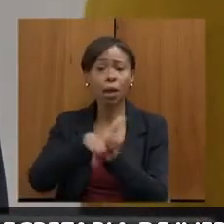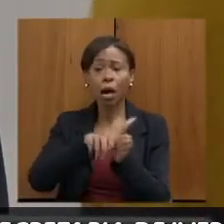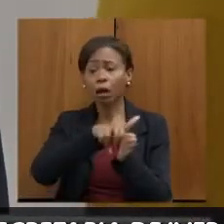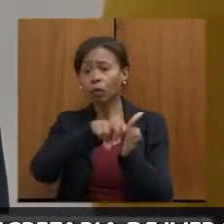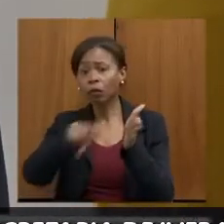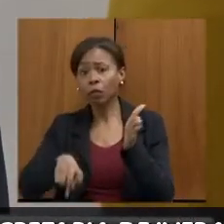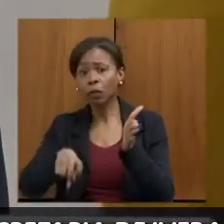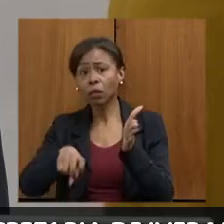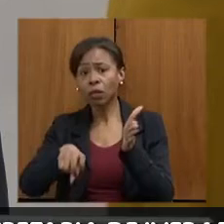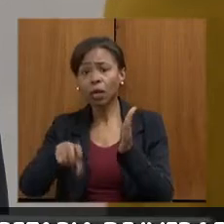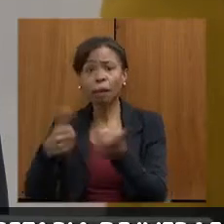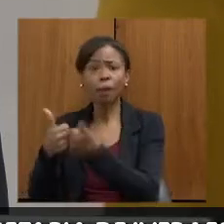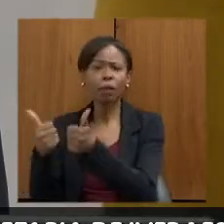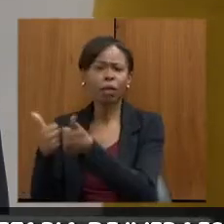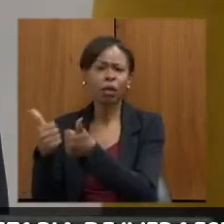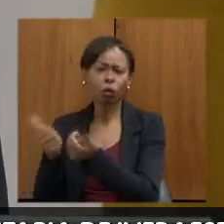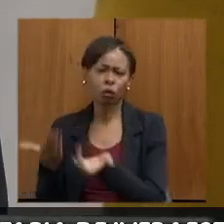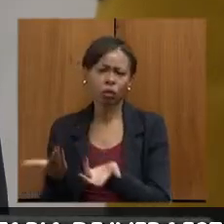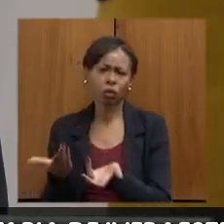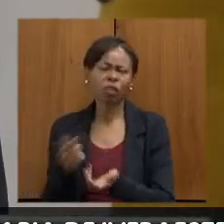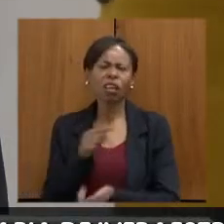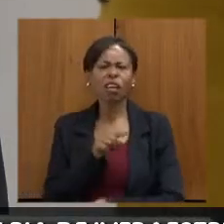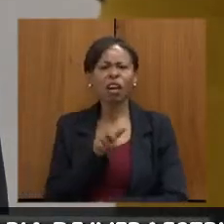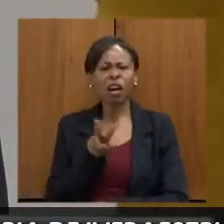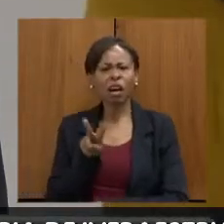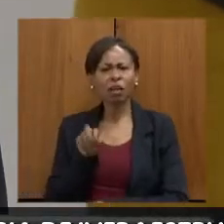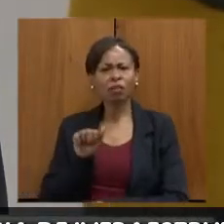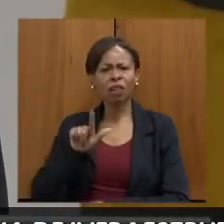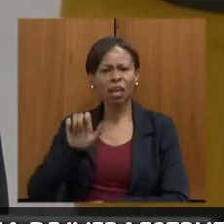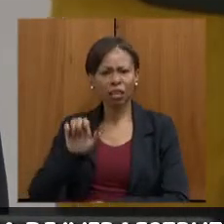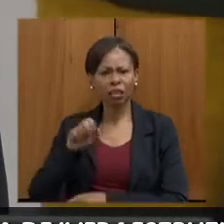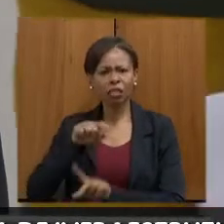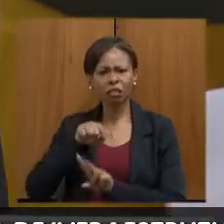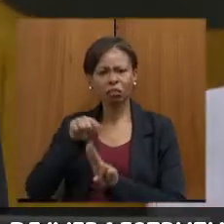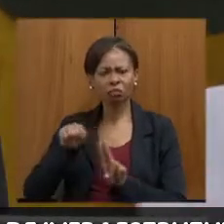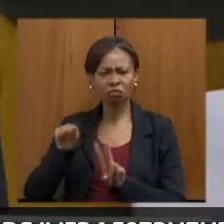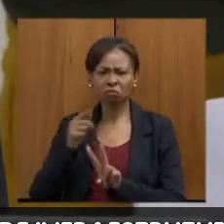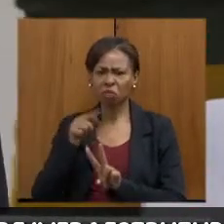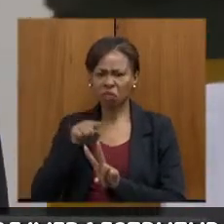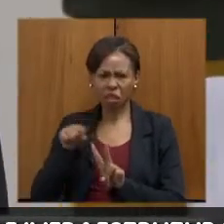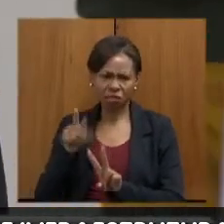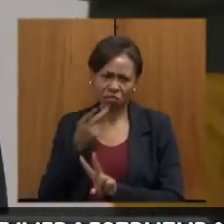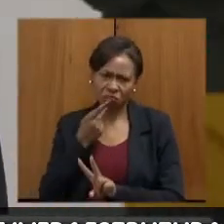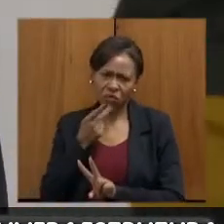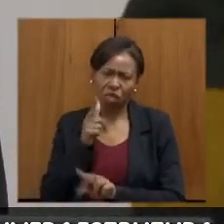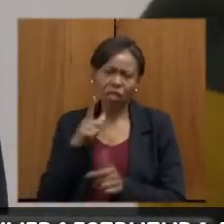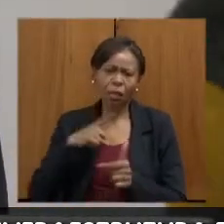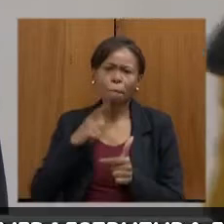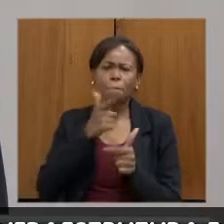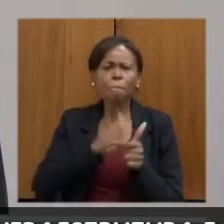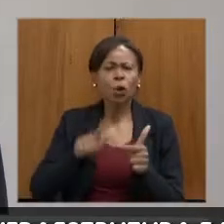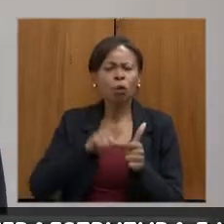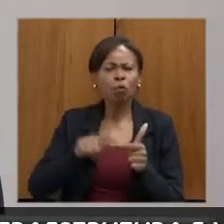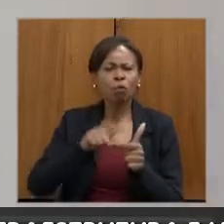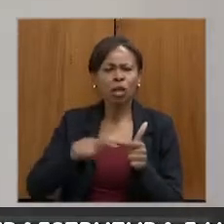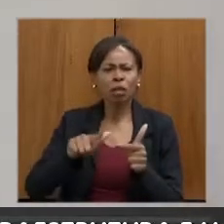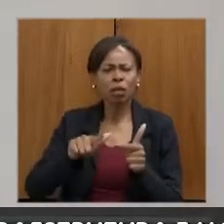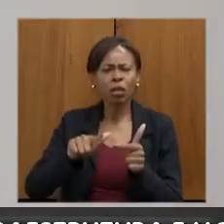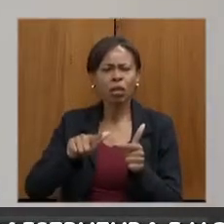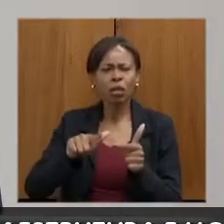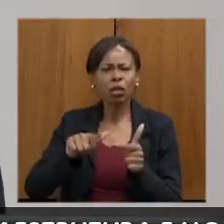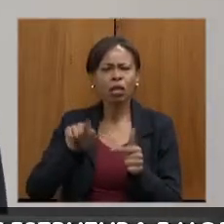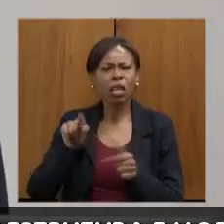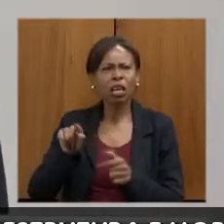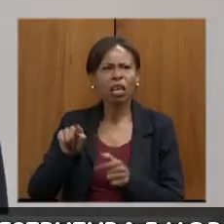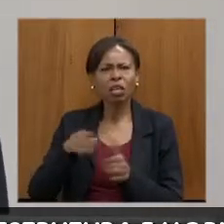no ônibus diza Vale que tem um problema na linha em algum lugar não sei